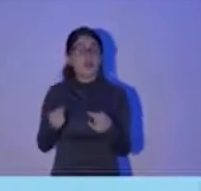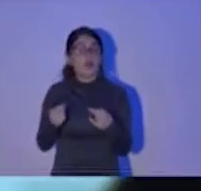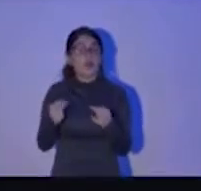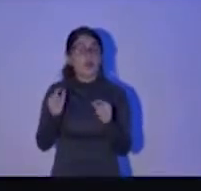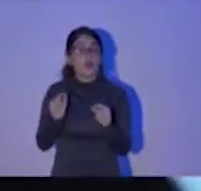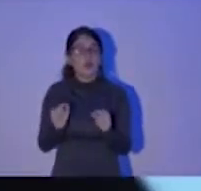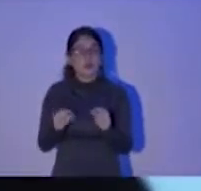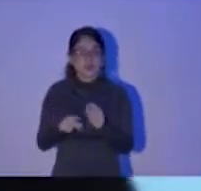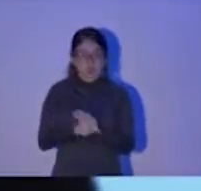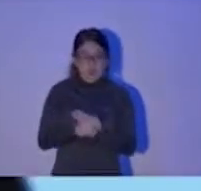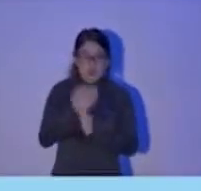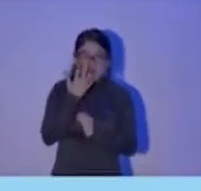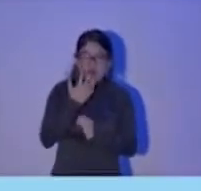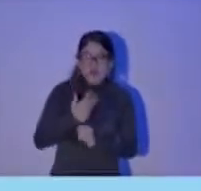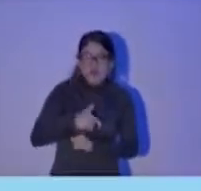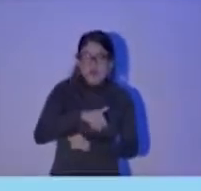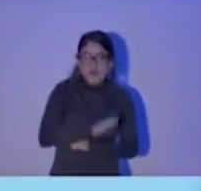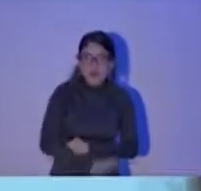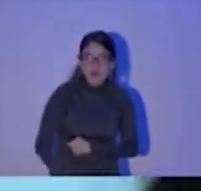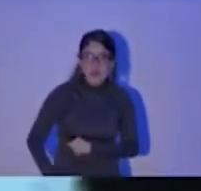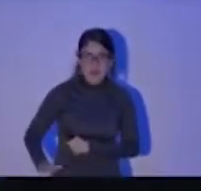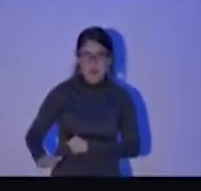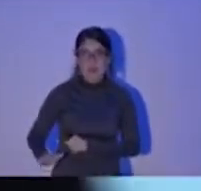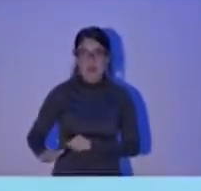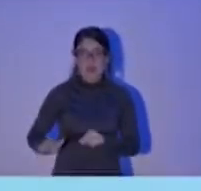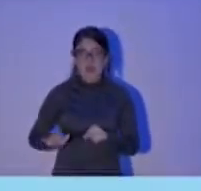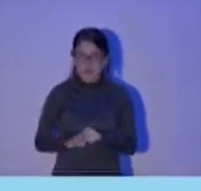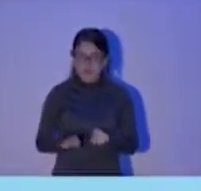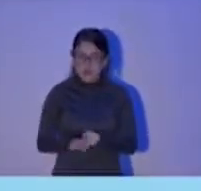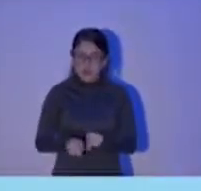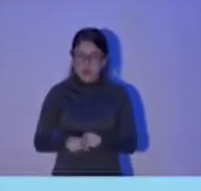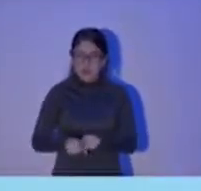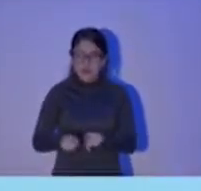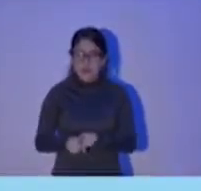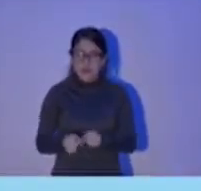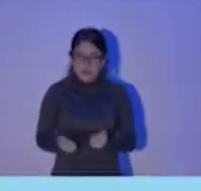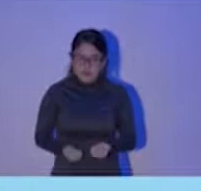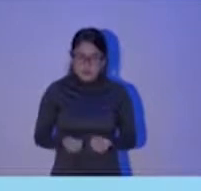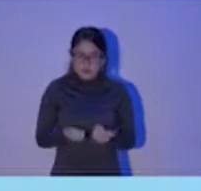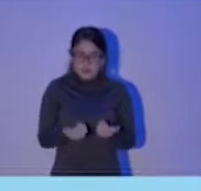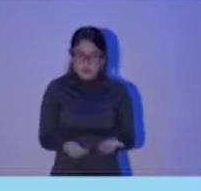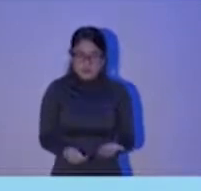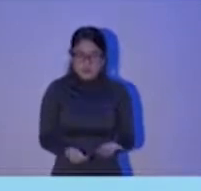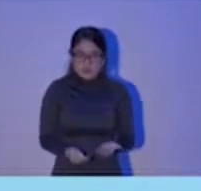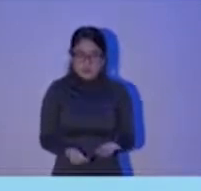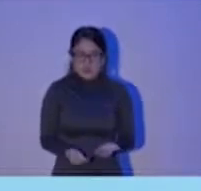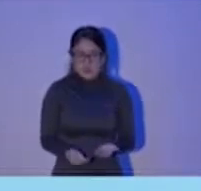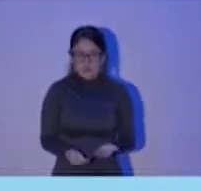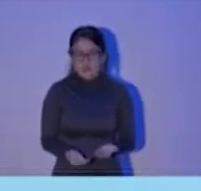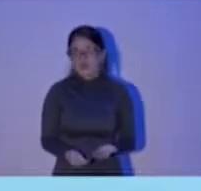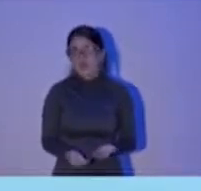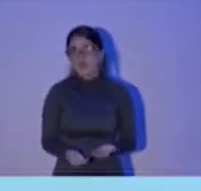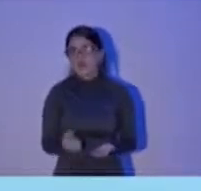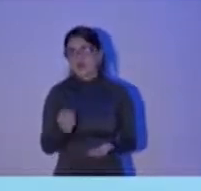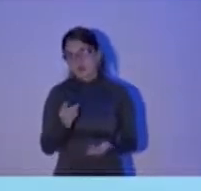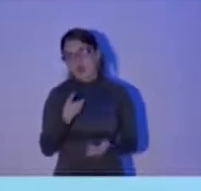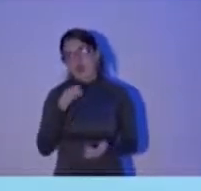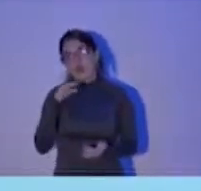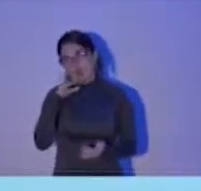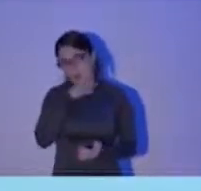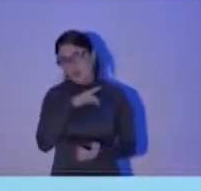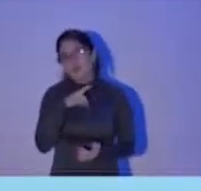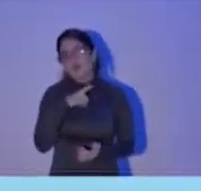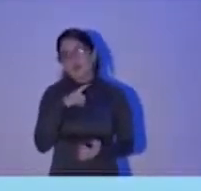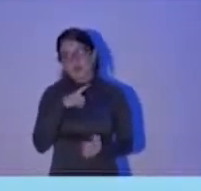políticas de primeira infância e a oferta de um atendimento que não seja, que tenha o seu caráter humanitário, o seu